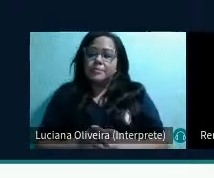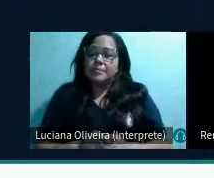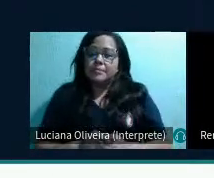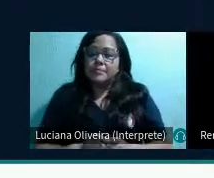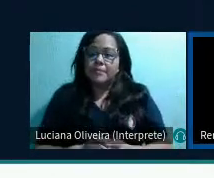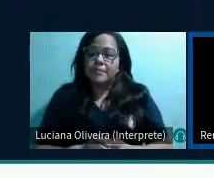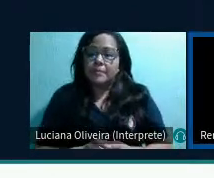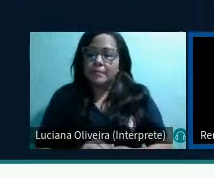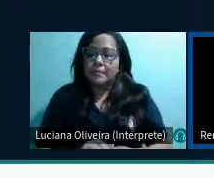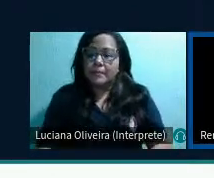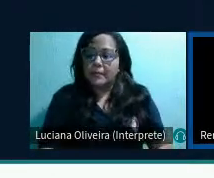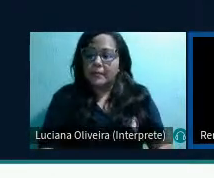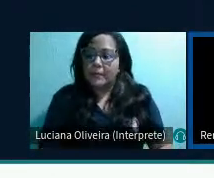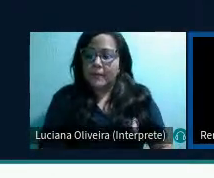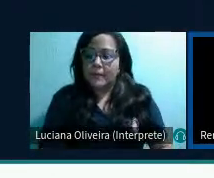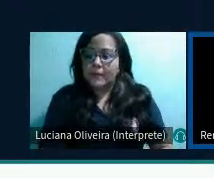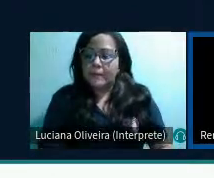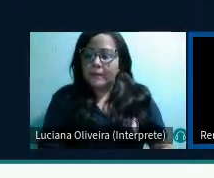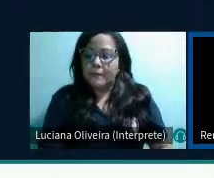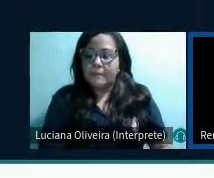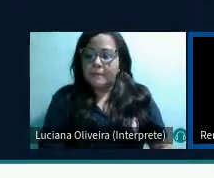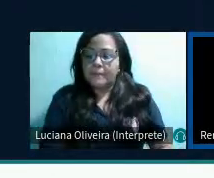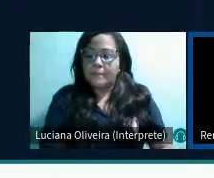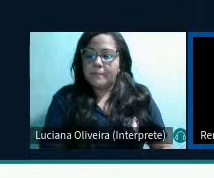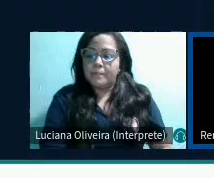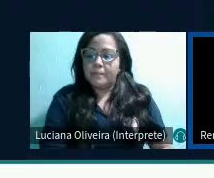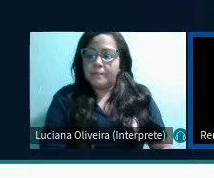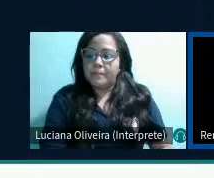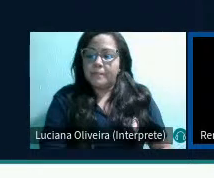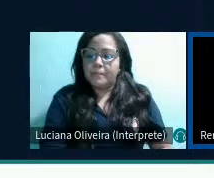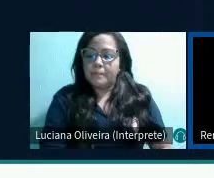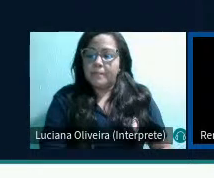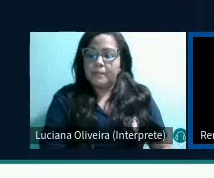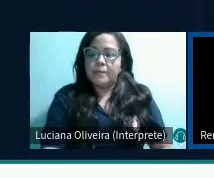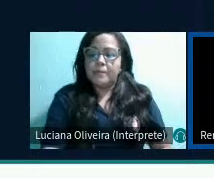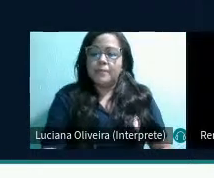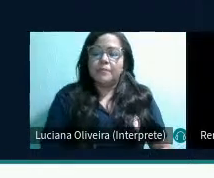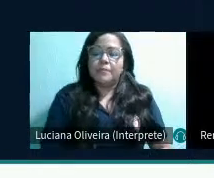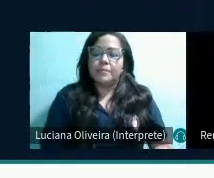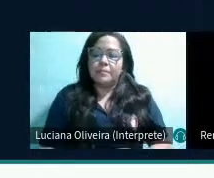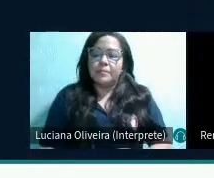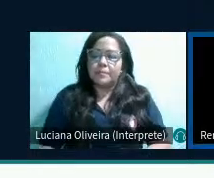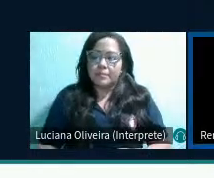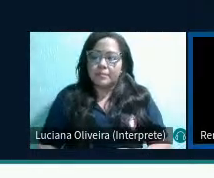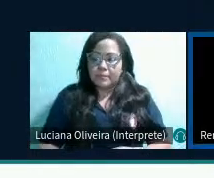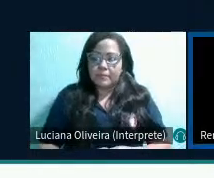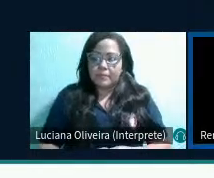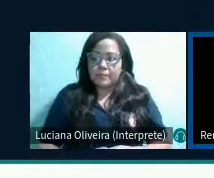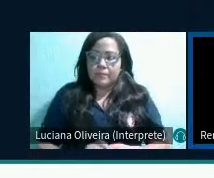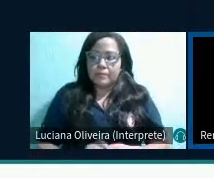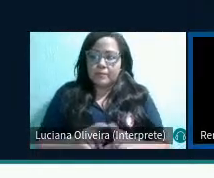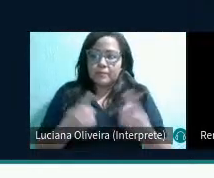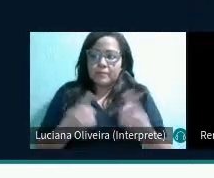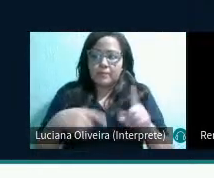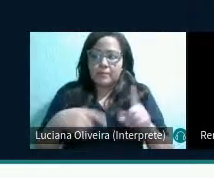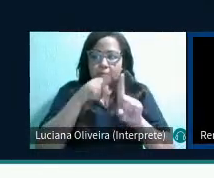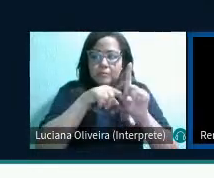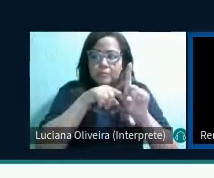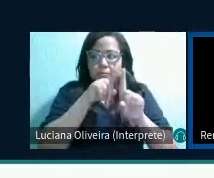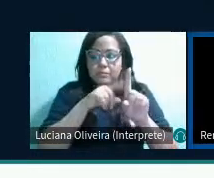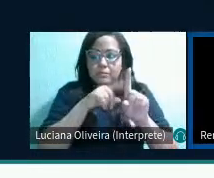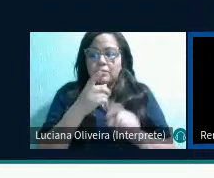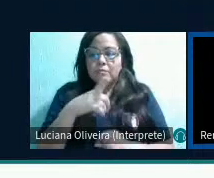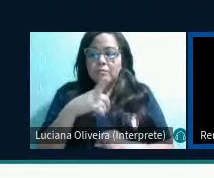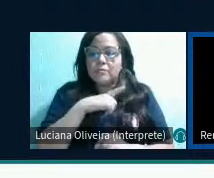vai ser uma boa dinâmica, uma nova dinâmica diante dessa pandemia que a gente está enfrentando. Os níveis, como antigamente